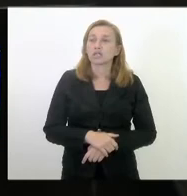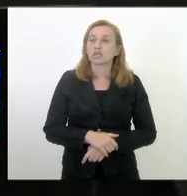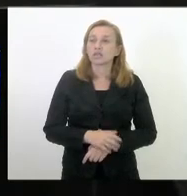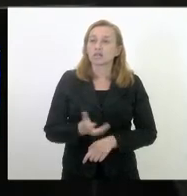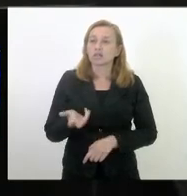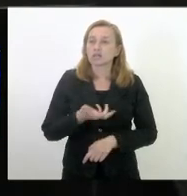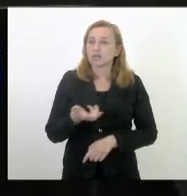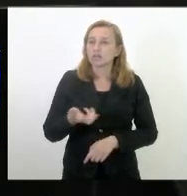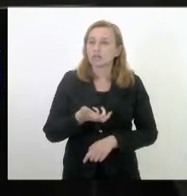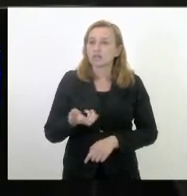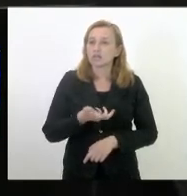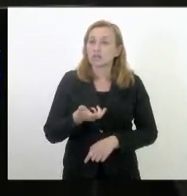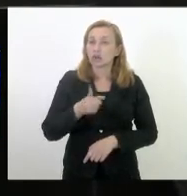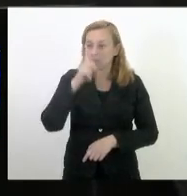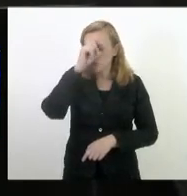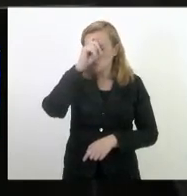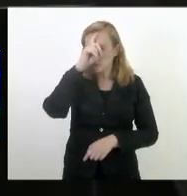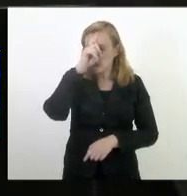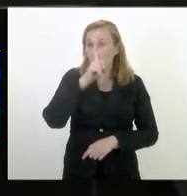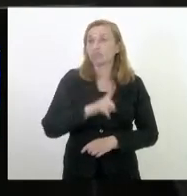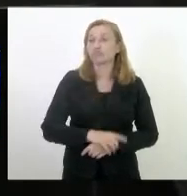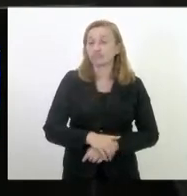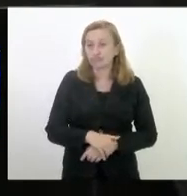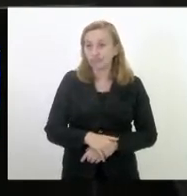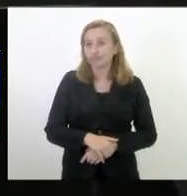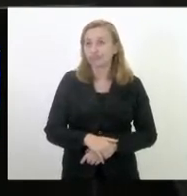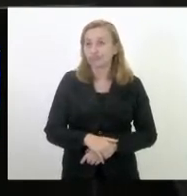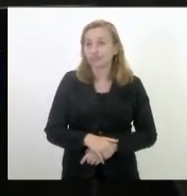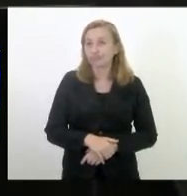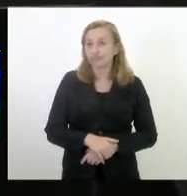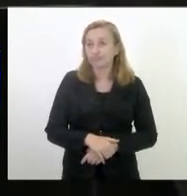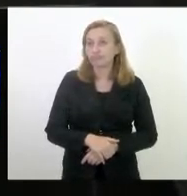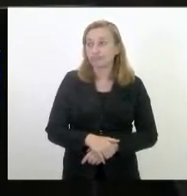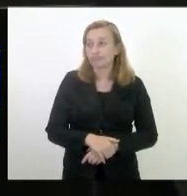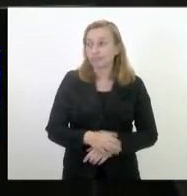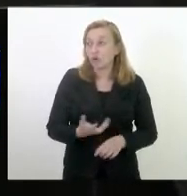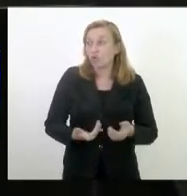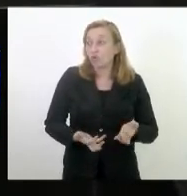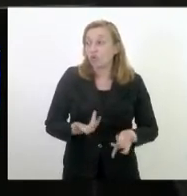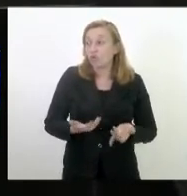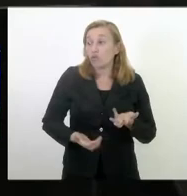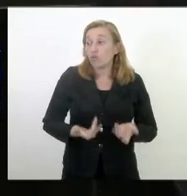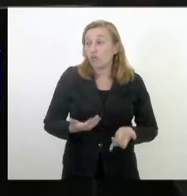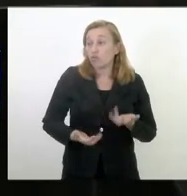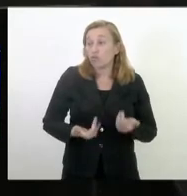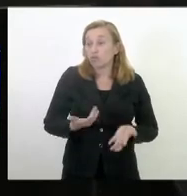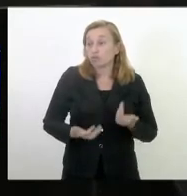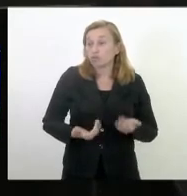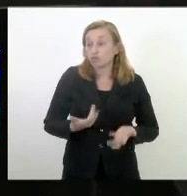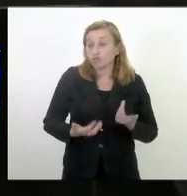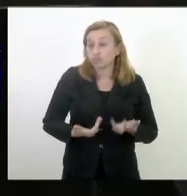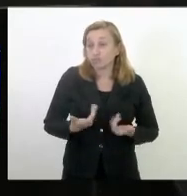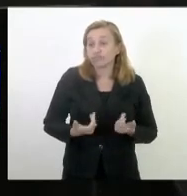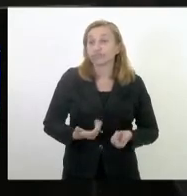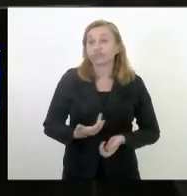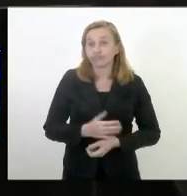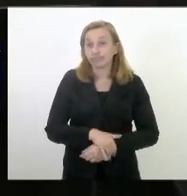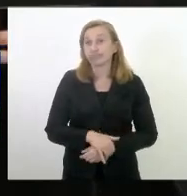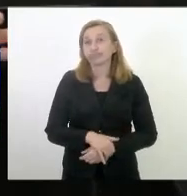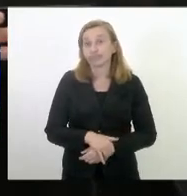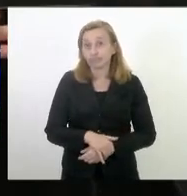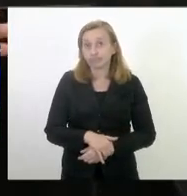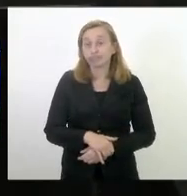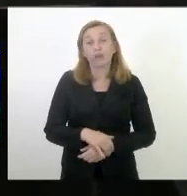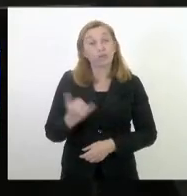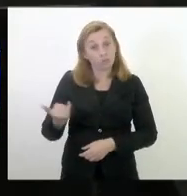queimadas, deputada Marta Rocha, queimadas pela utilização de fogareiro a álcool para cozinhar em suas casas. Isso é